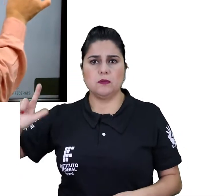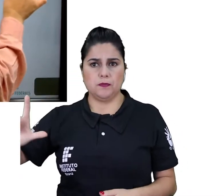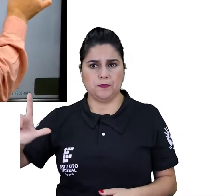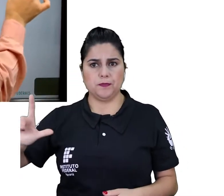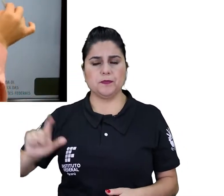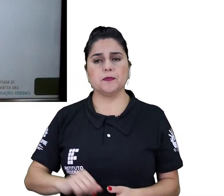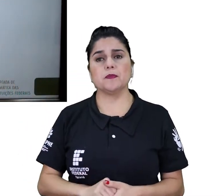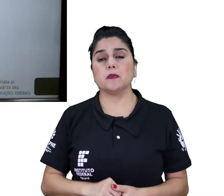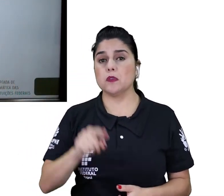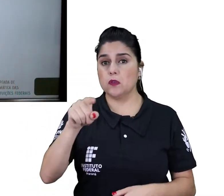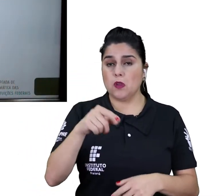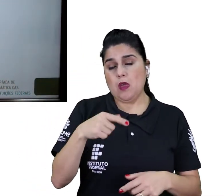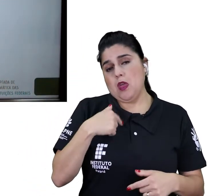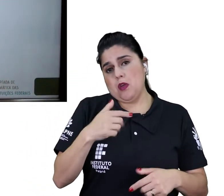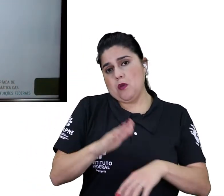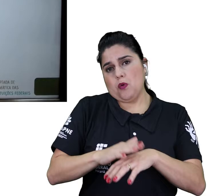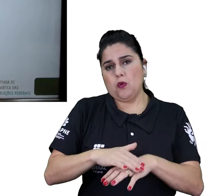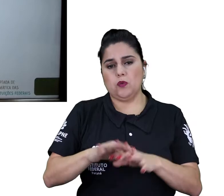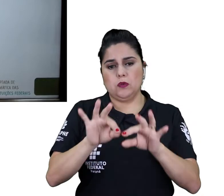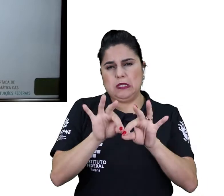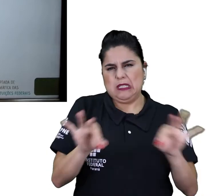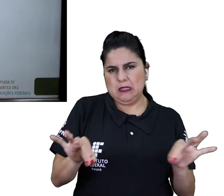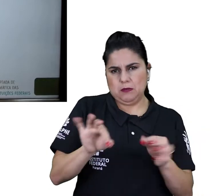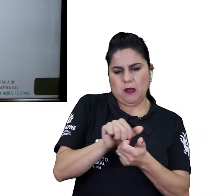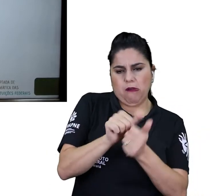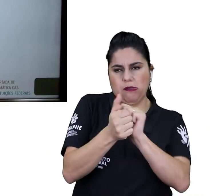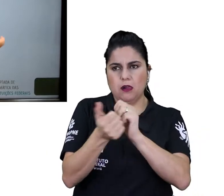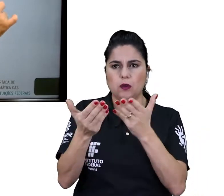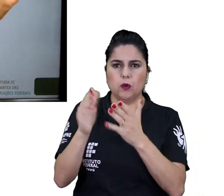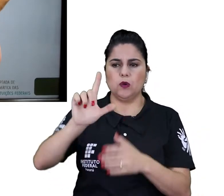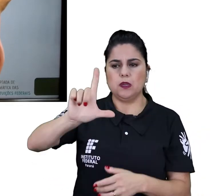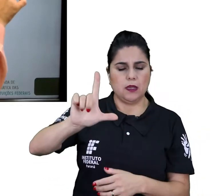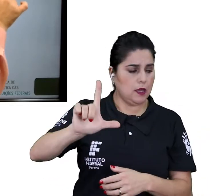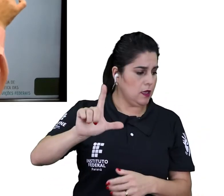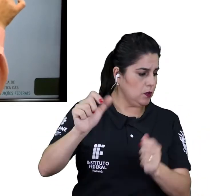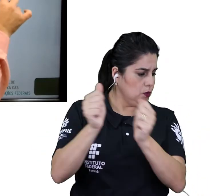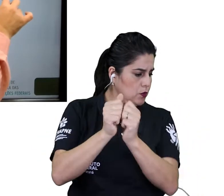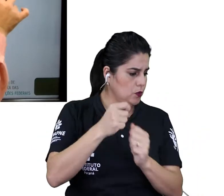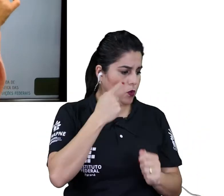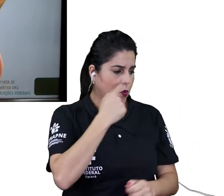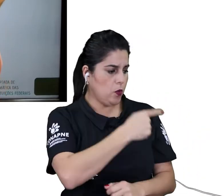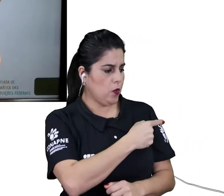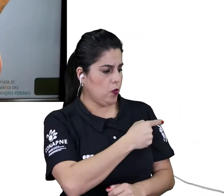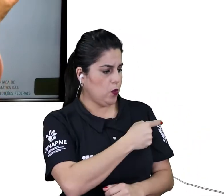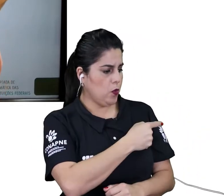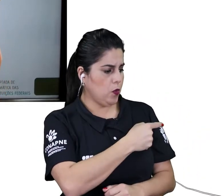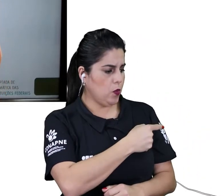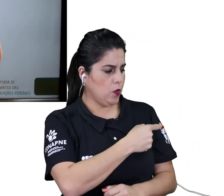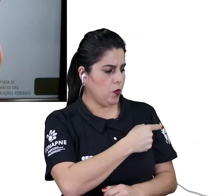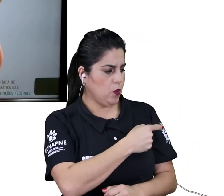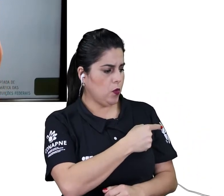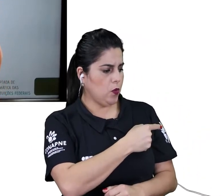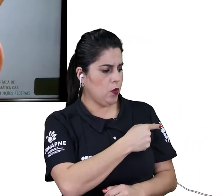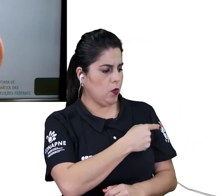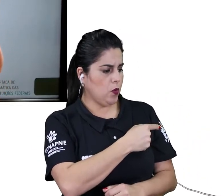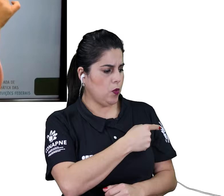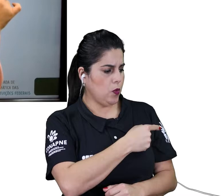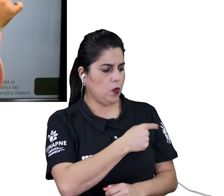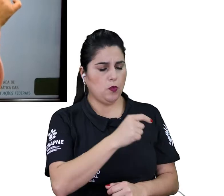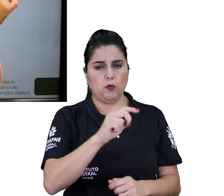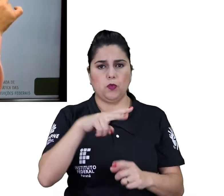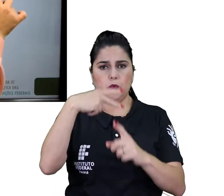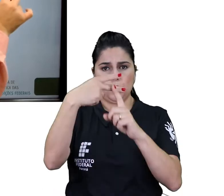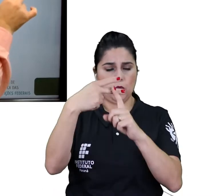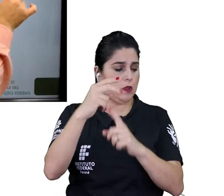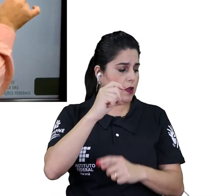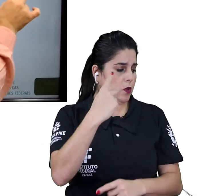4L. Vou simplificar o L com L aqui, por 2 dá 1